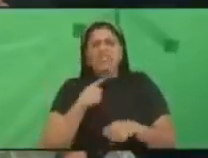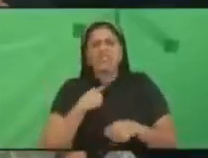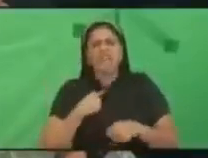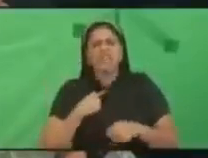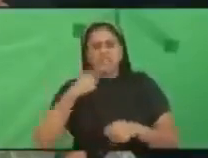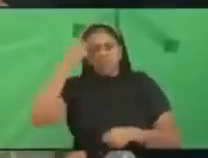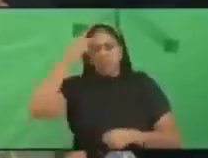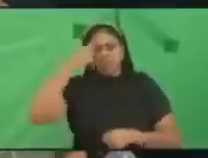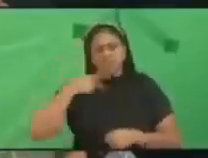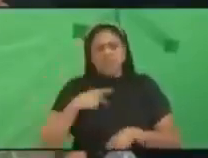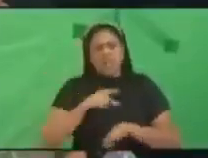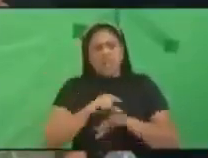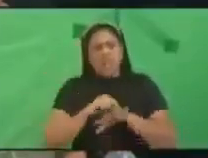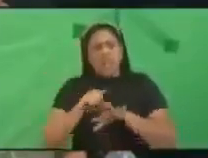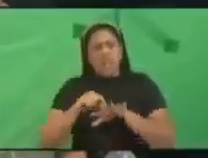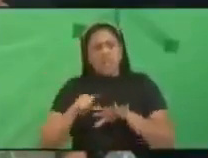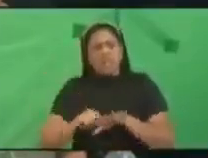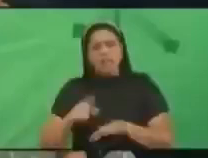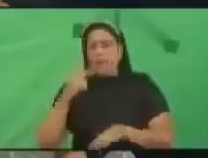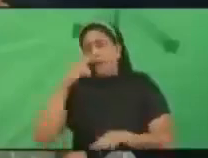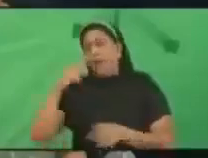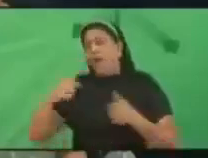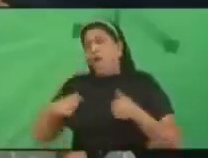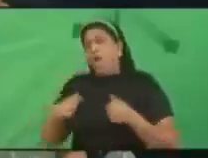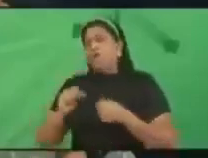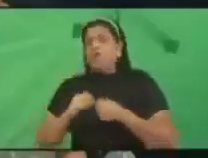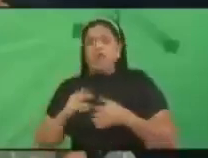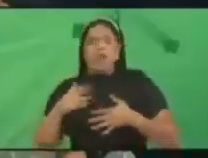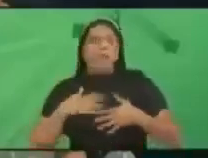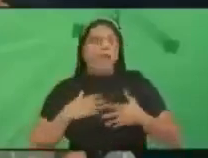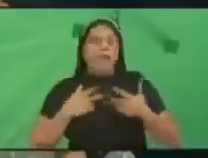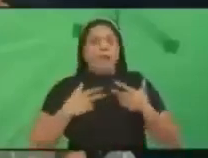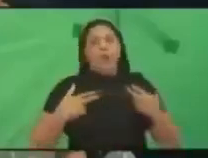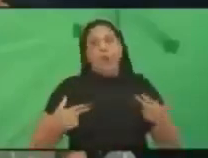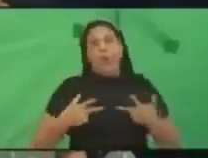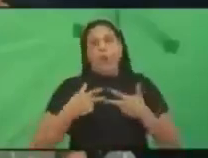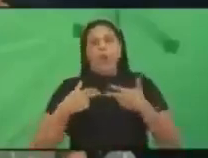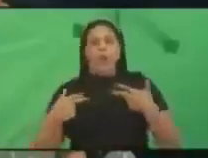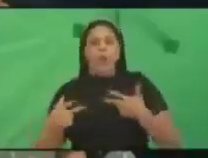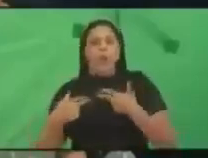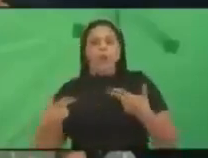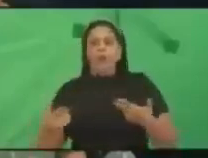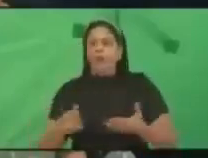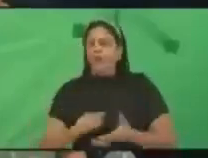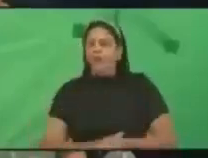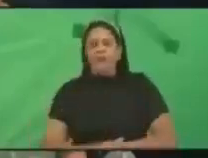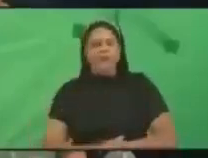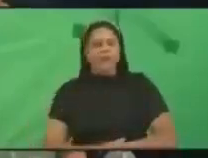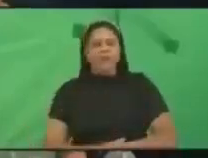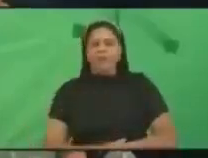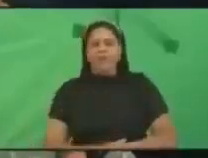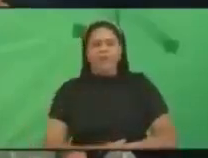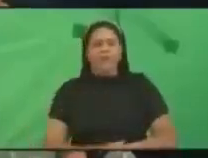Então você usa o Cristo para justificar a sua própria torpeza.